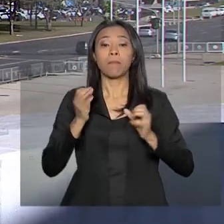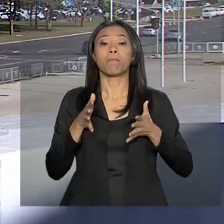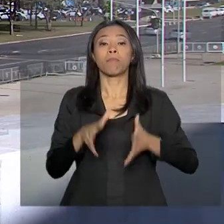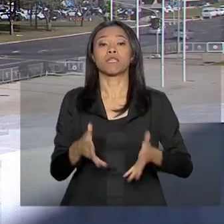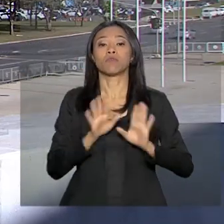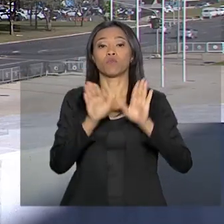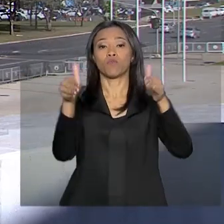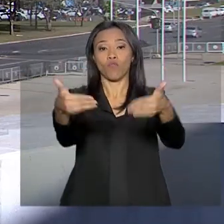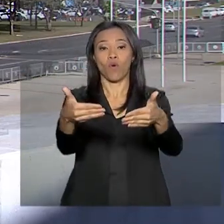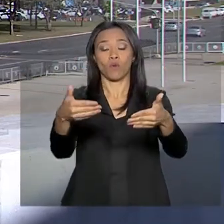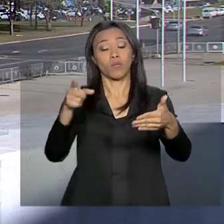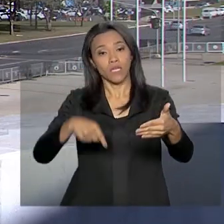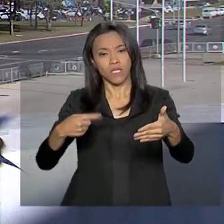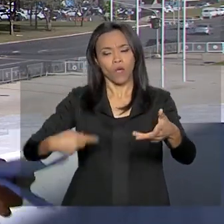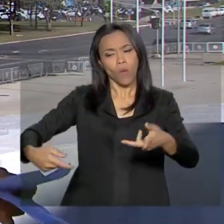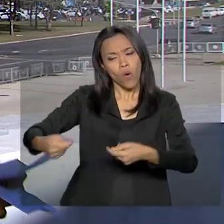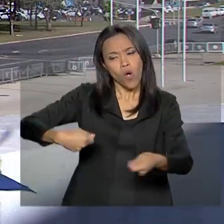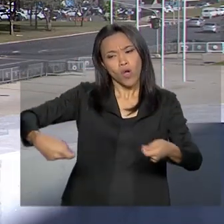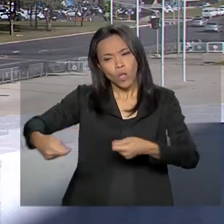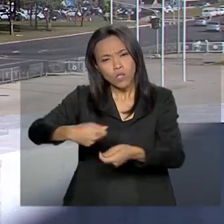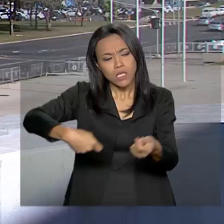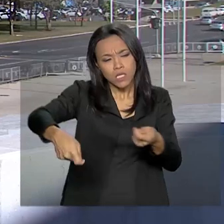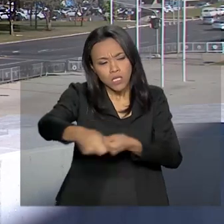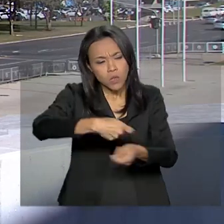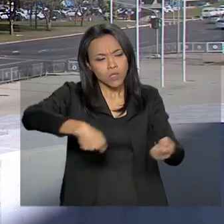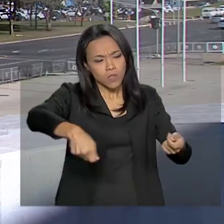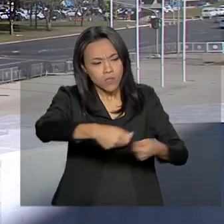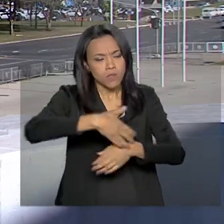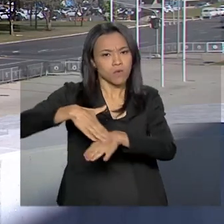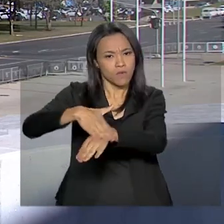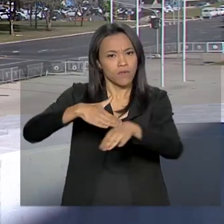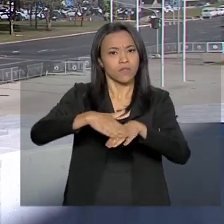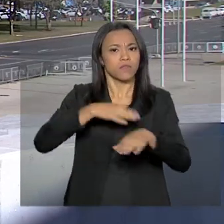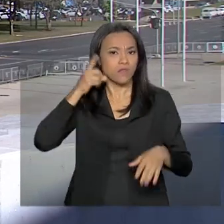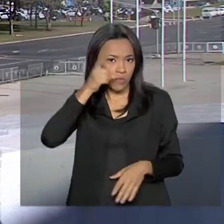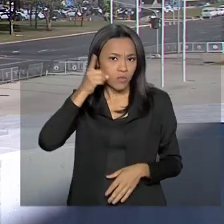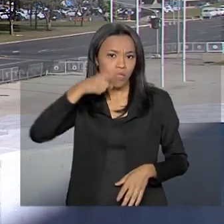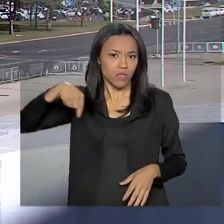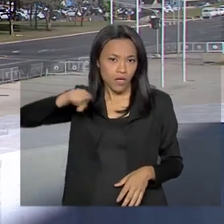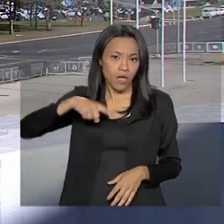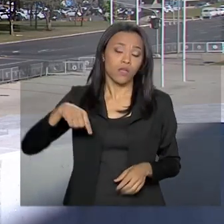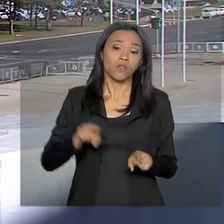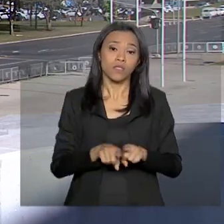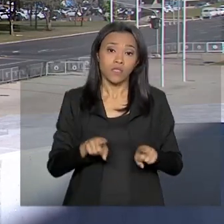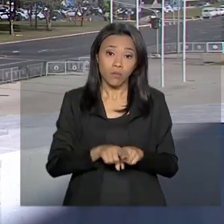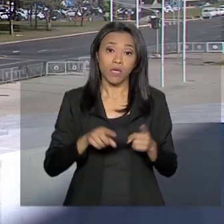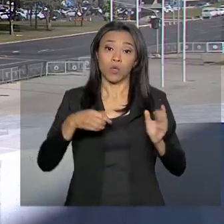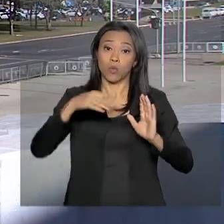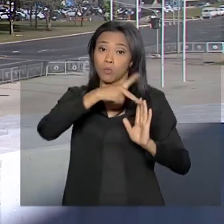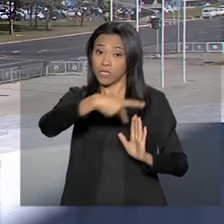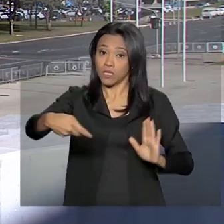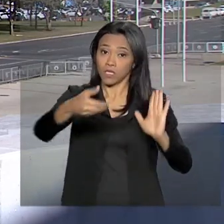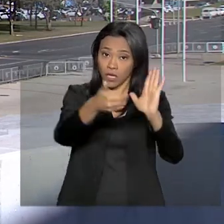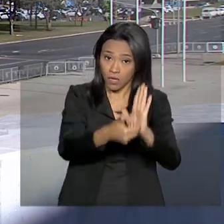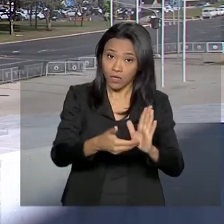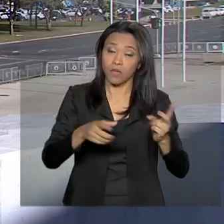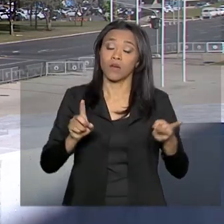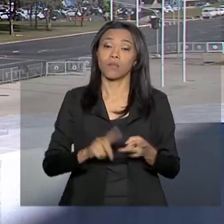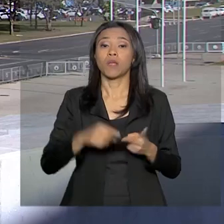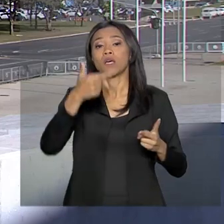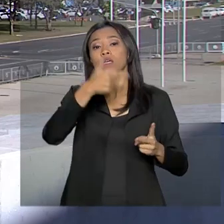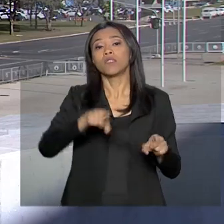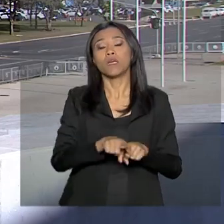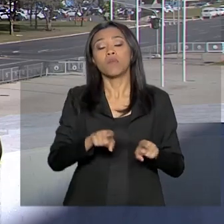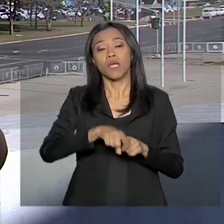estão encabeçando essa negociação e da Previdência, eu cito o presidente da Câmara, Rodrigo Maia, da Comissão Especial, Marcelo Ramos, e o relator, o deputado